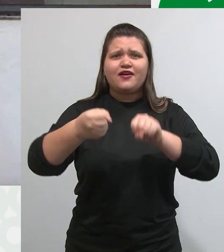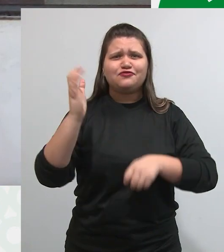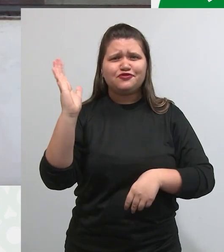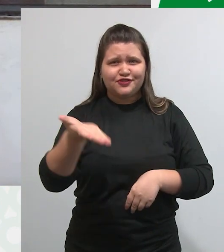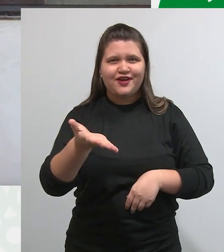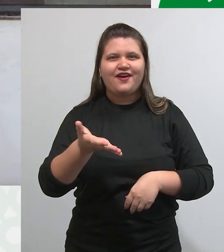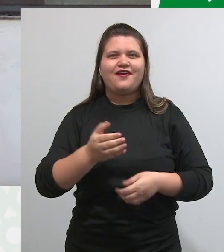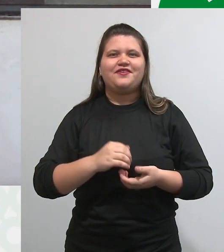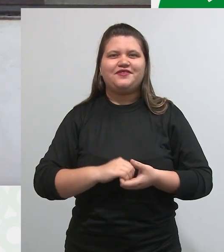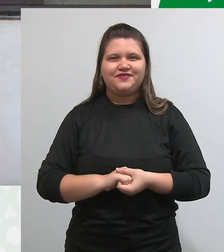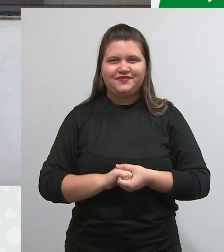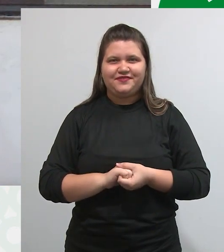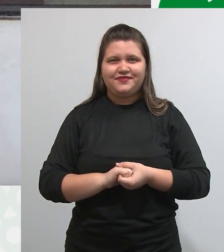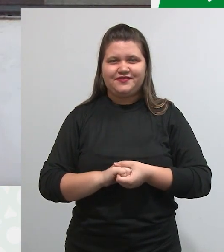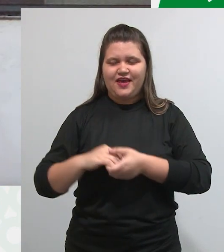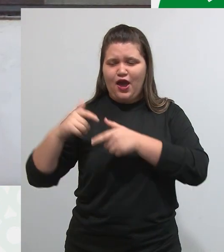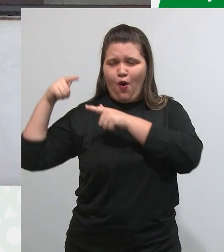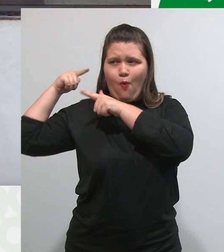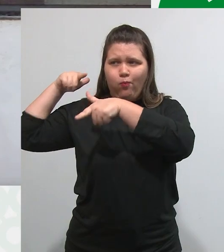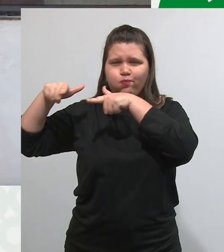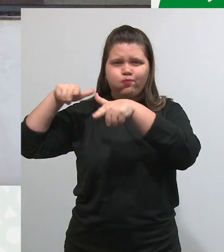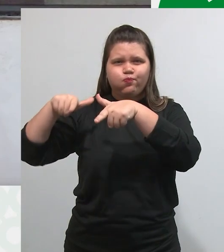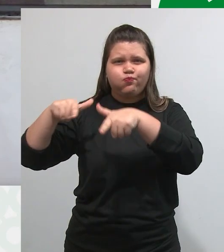Então, a minha carreira começou